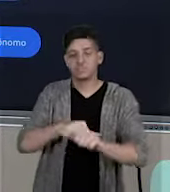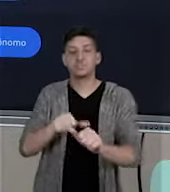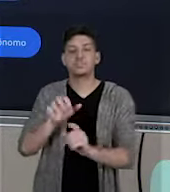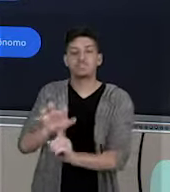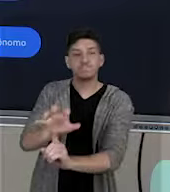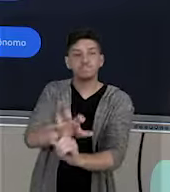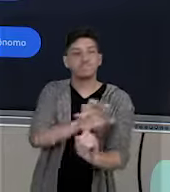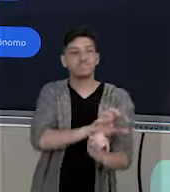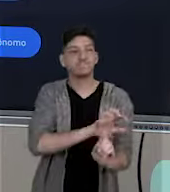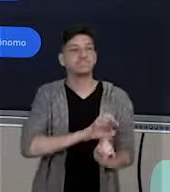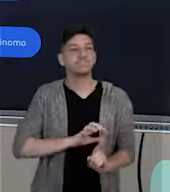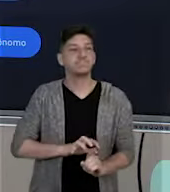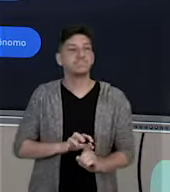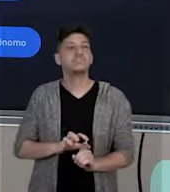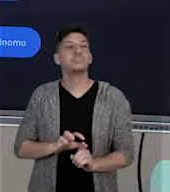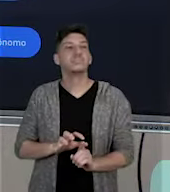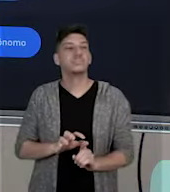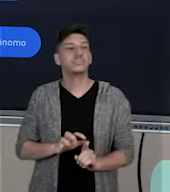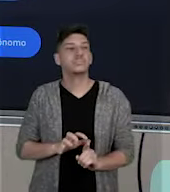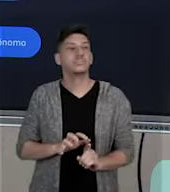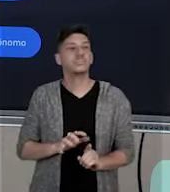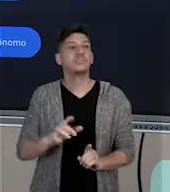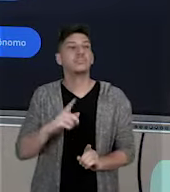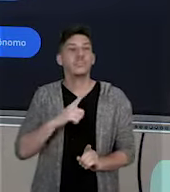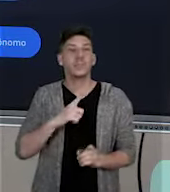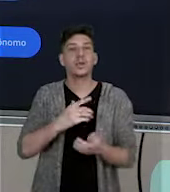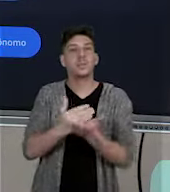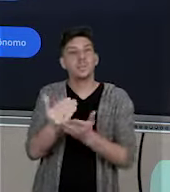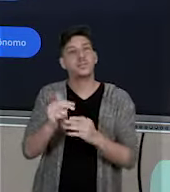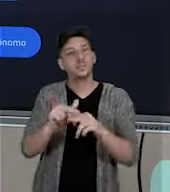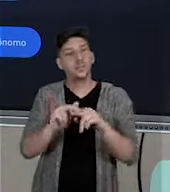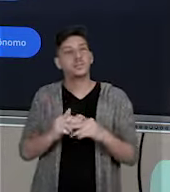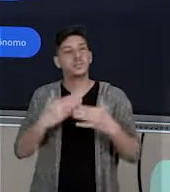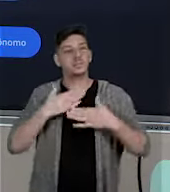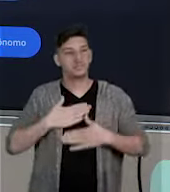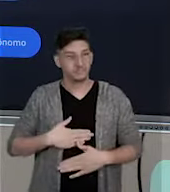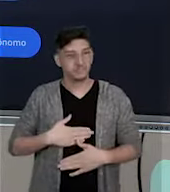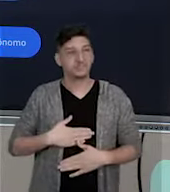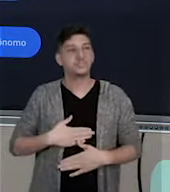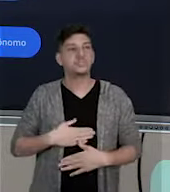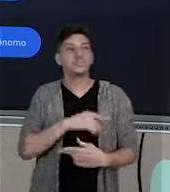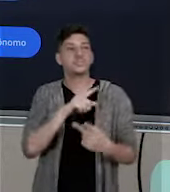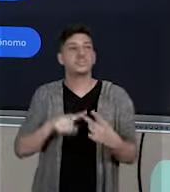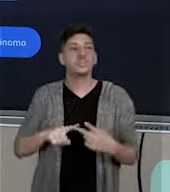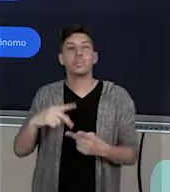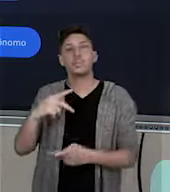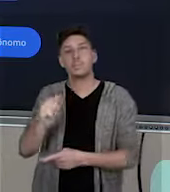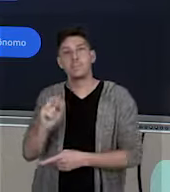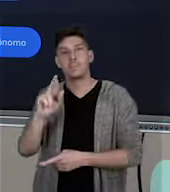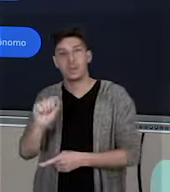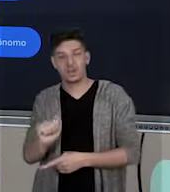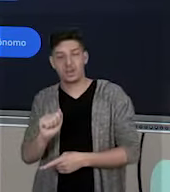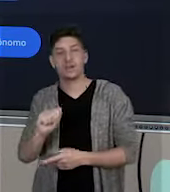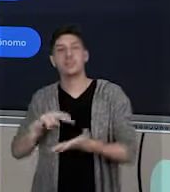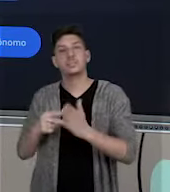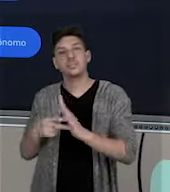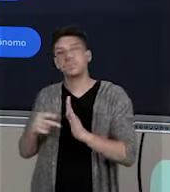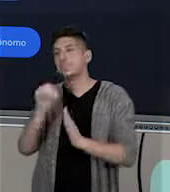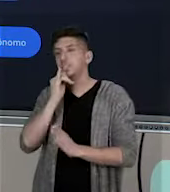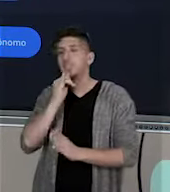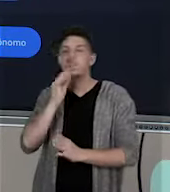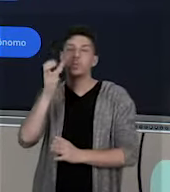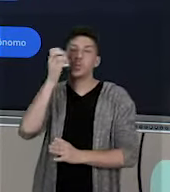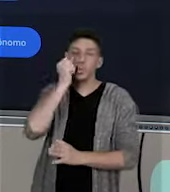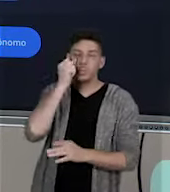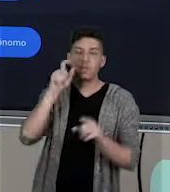estímulos que vão chegar, partem do simpático. No parasimpático, por exemplo, você vai dormir, você vai descansar após uma refeição, todas